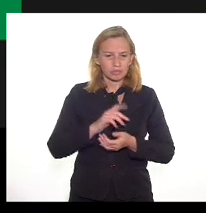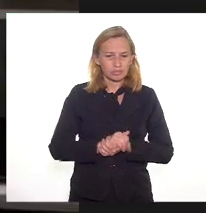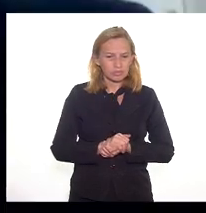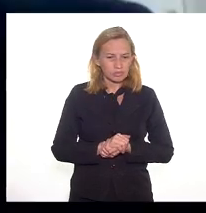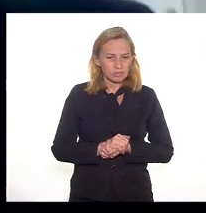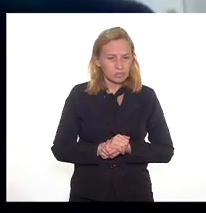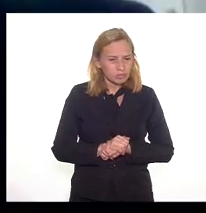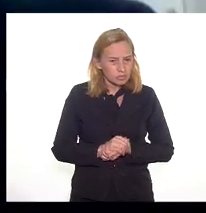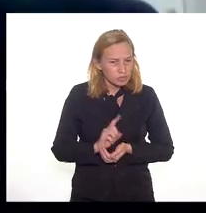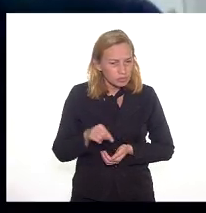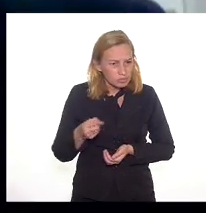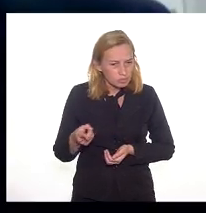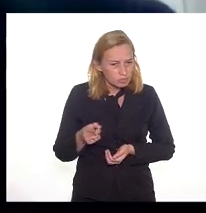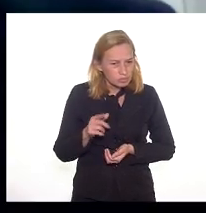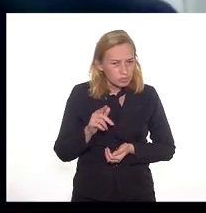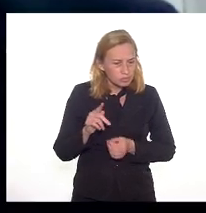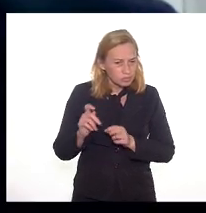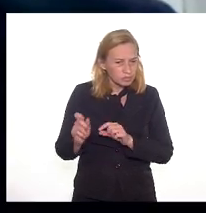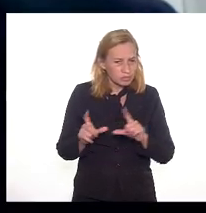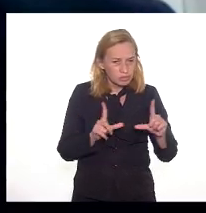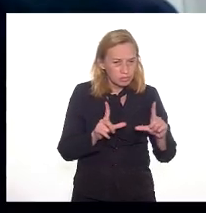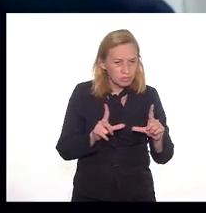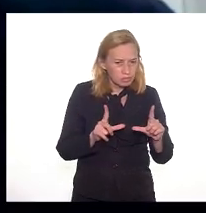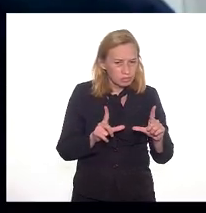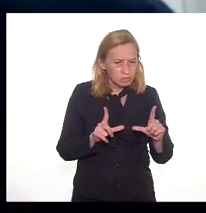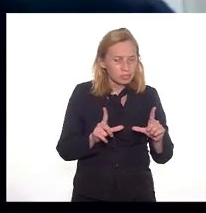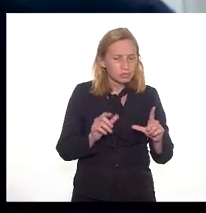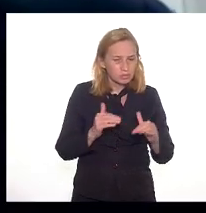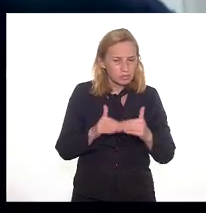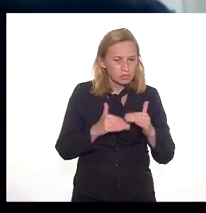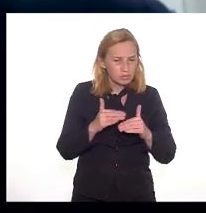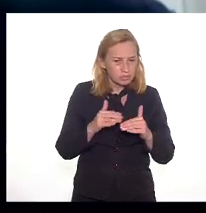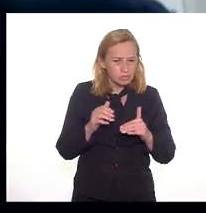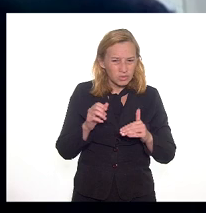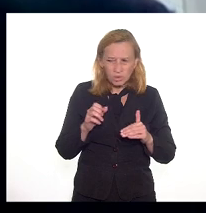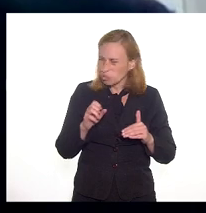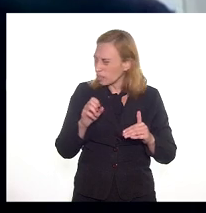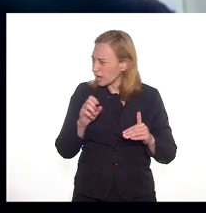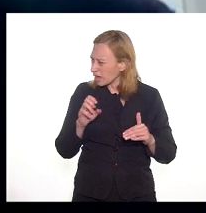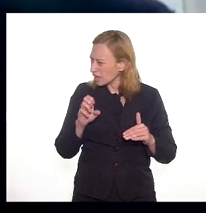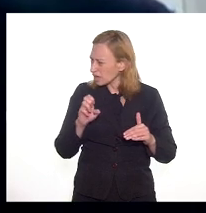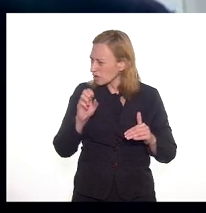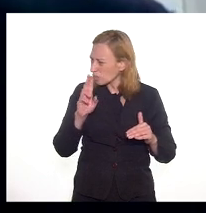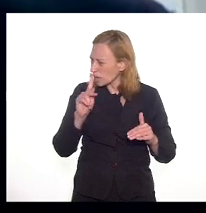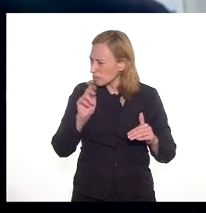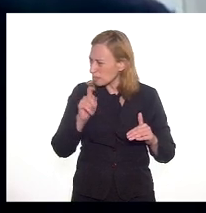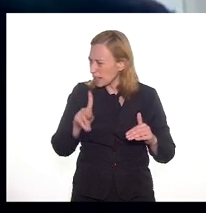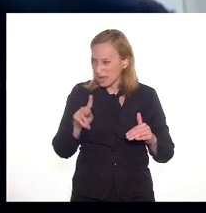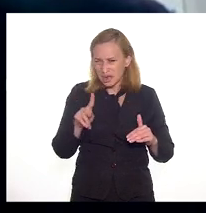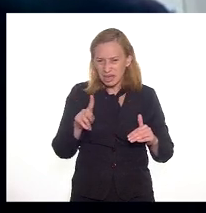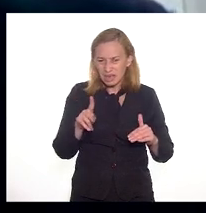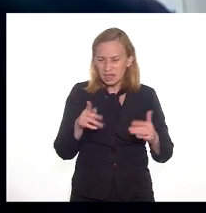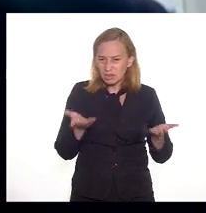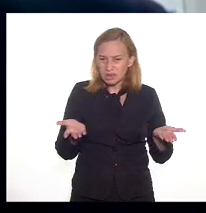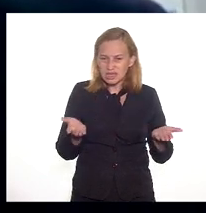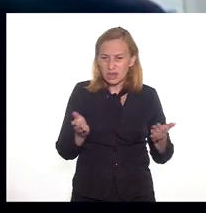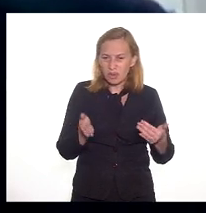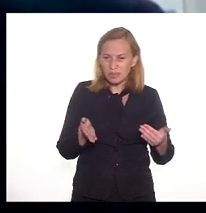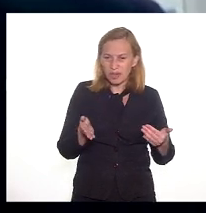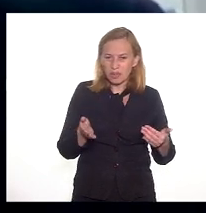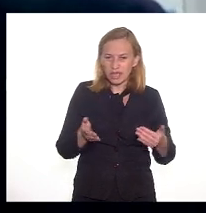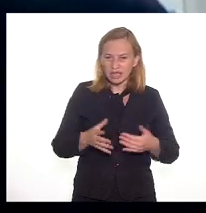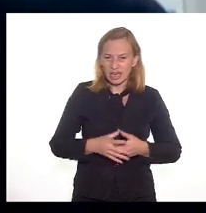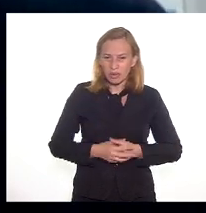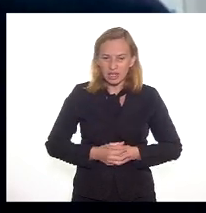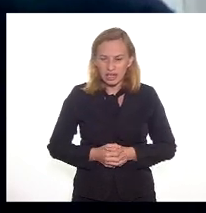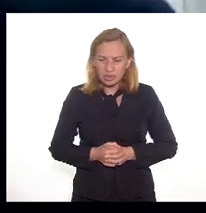Dos processos de waiver? São todos. Sim. Os processos de waiver que a gente tem na agência são todos justificados aí por uma impossibilidade de compra no